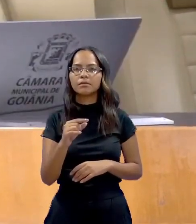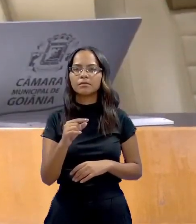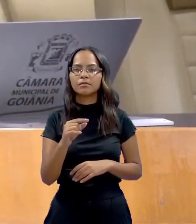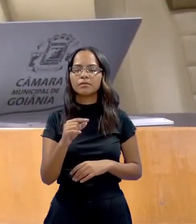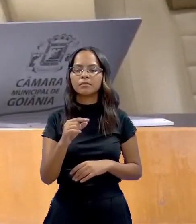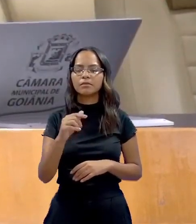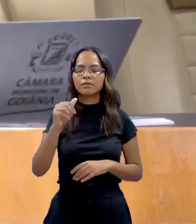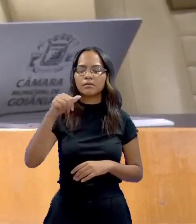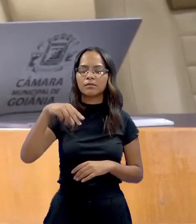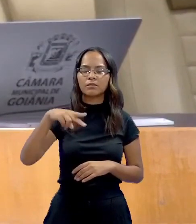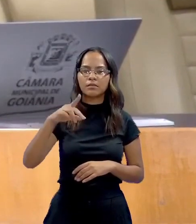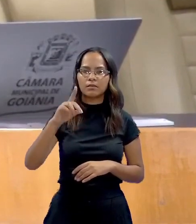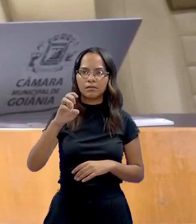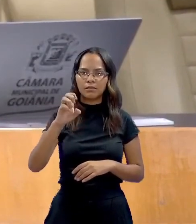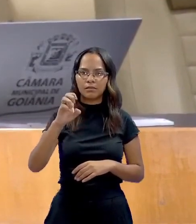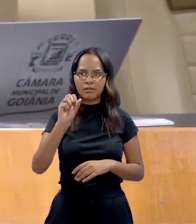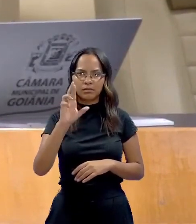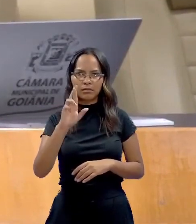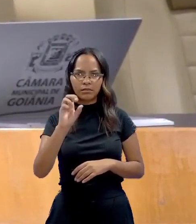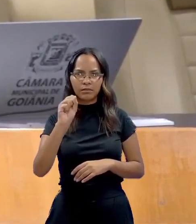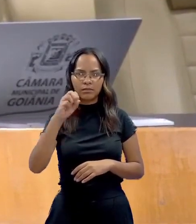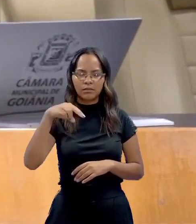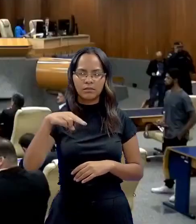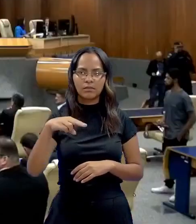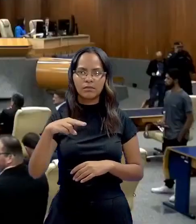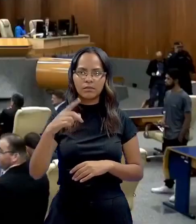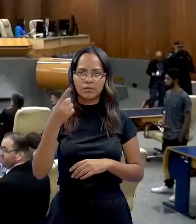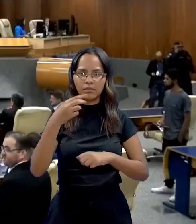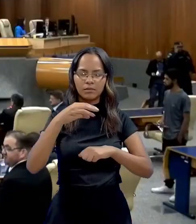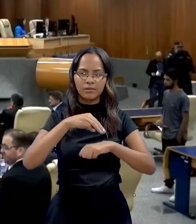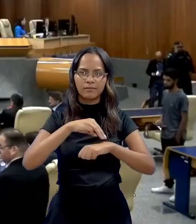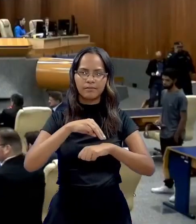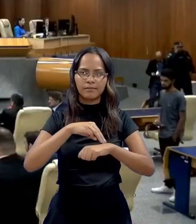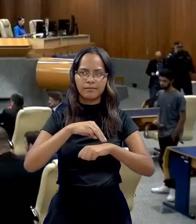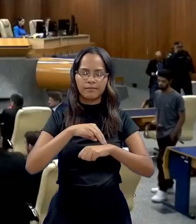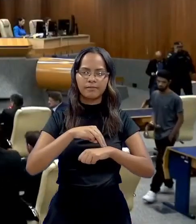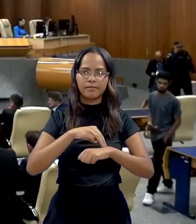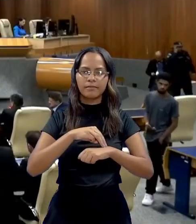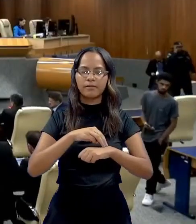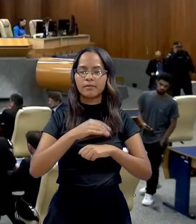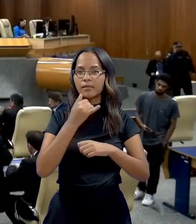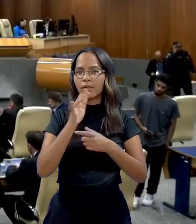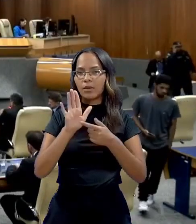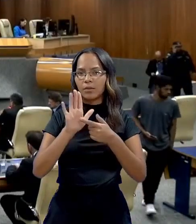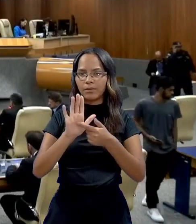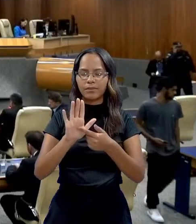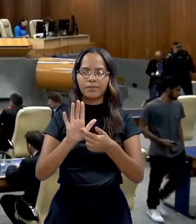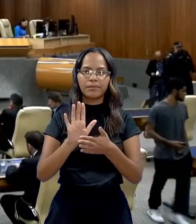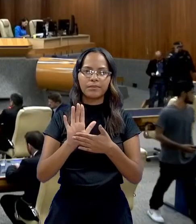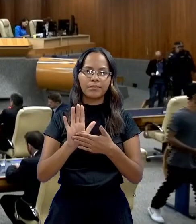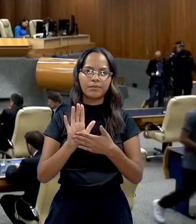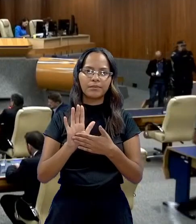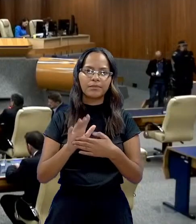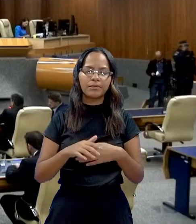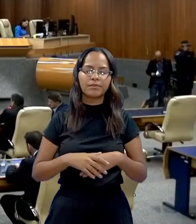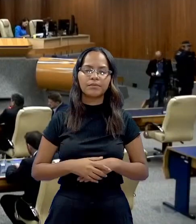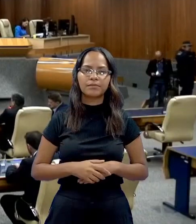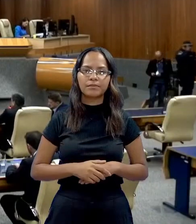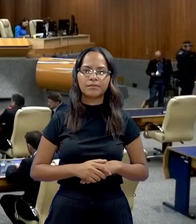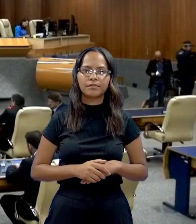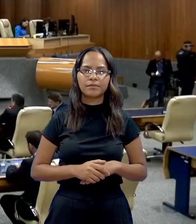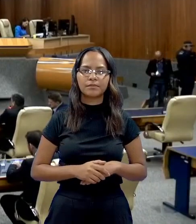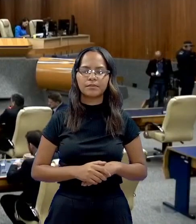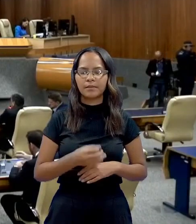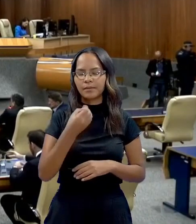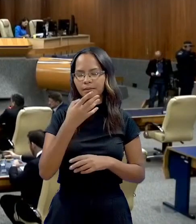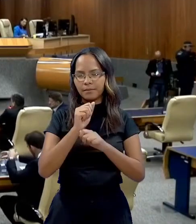Salles Bocão. Questão de ordem. Apresentação de matérias. Bom dia, presidente. Bom dia, novos pares. Senhor presidente, apresento